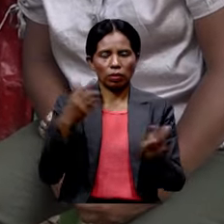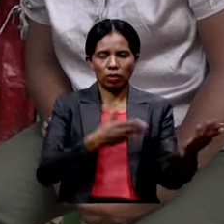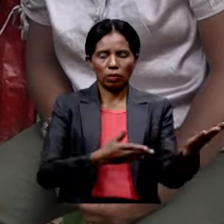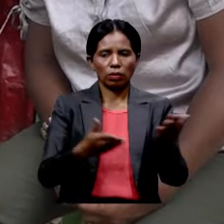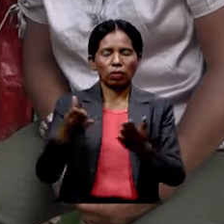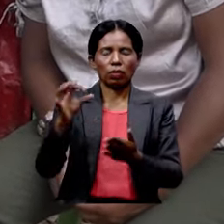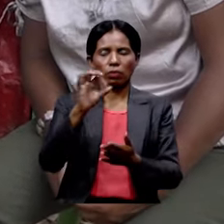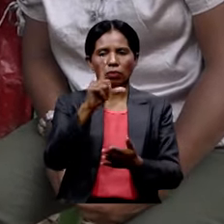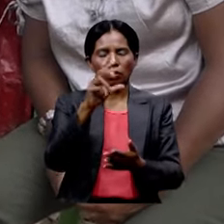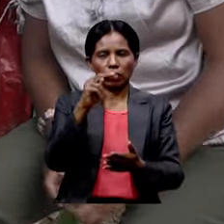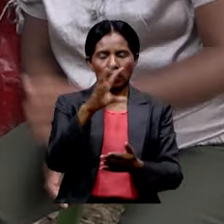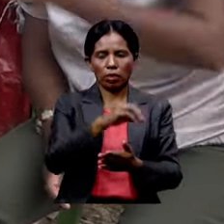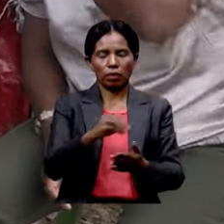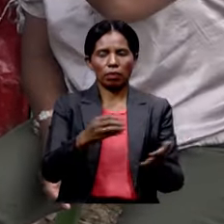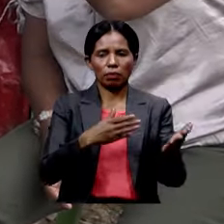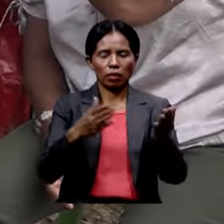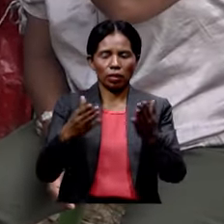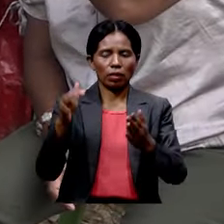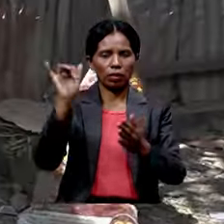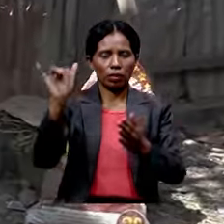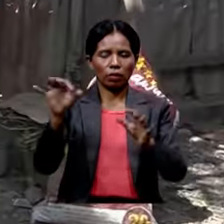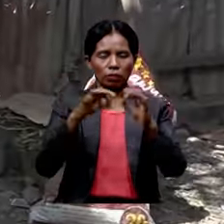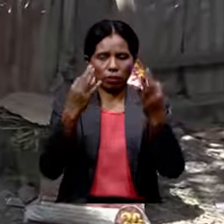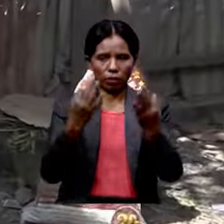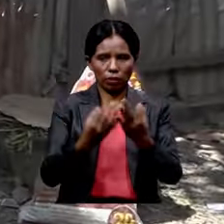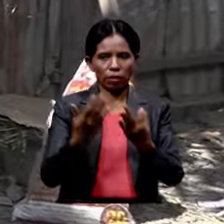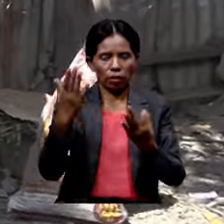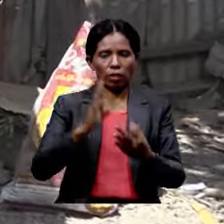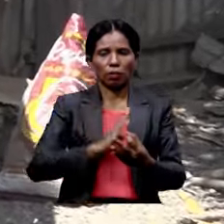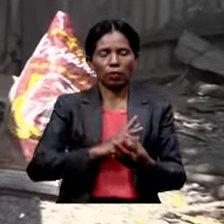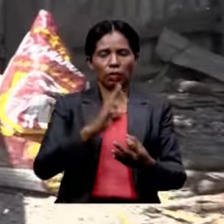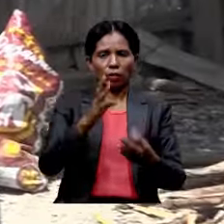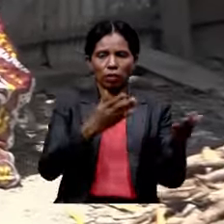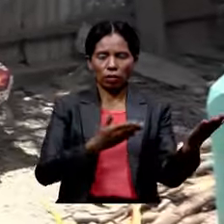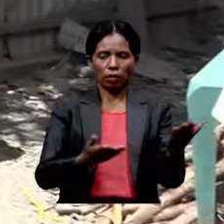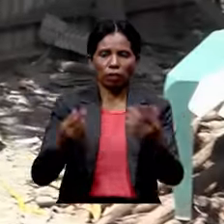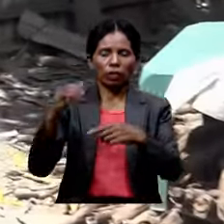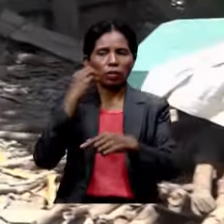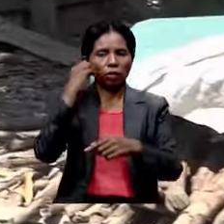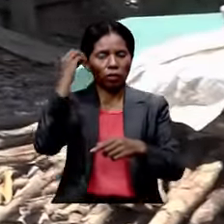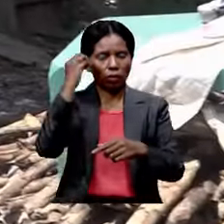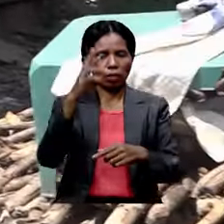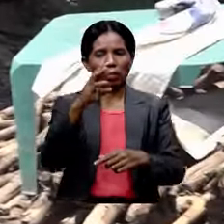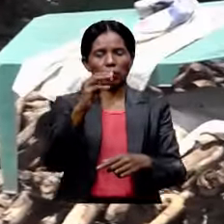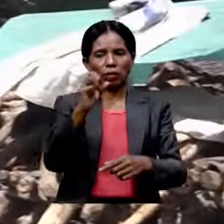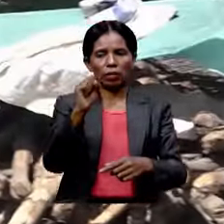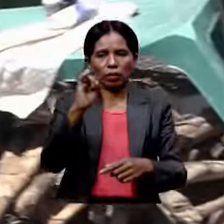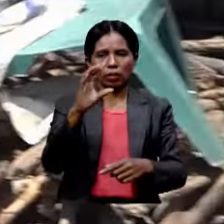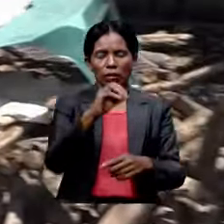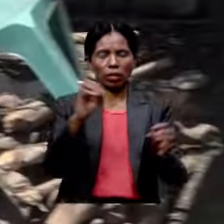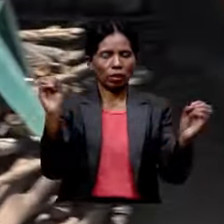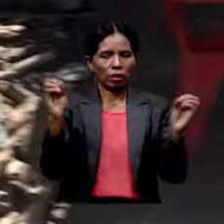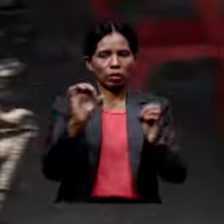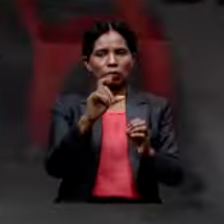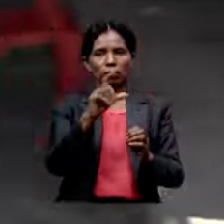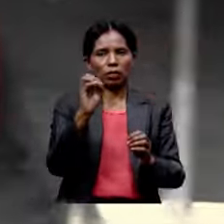Florinda ho condição de deficiencia mental nebe hela ho familia balon iha bekora ho riba fali nia hela fatin remisio ma bela consegue